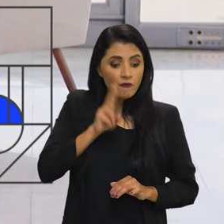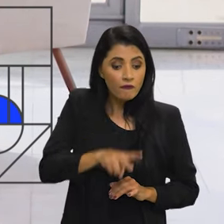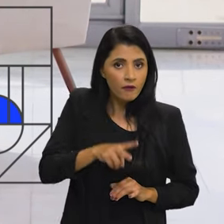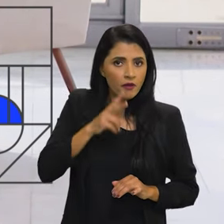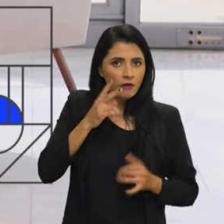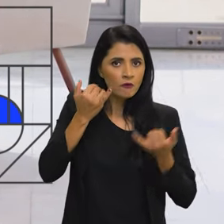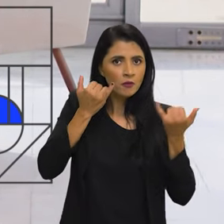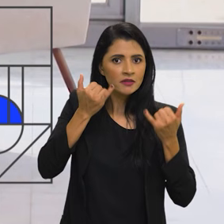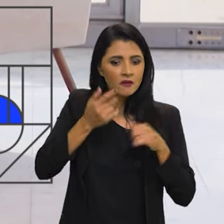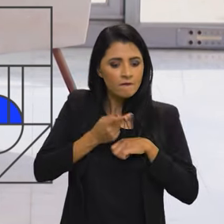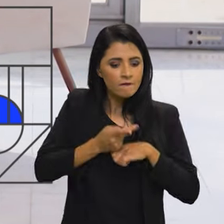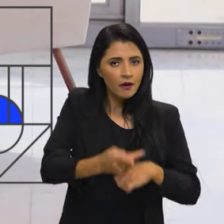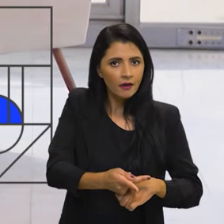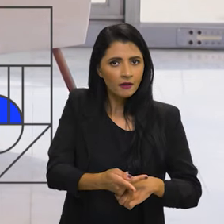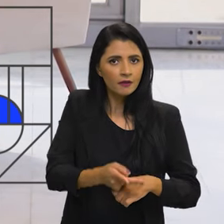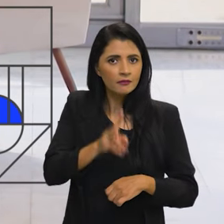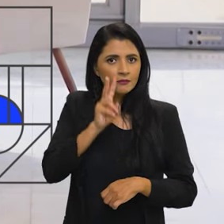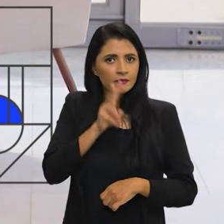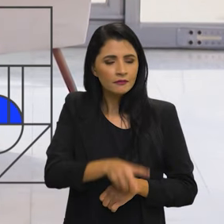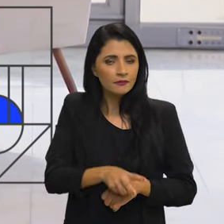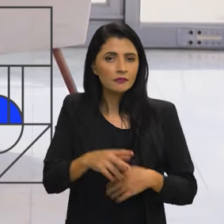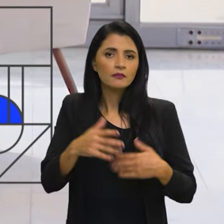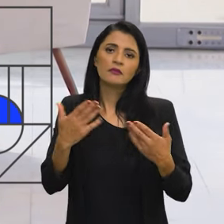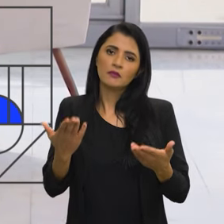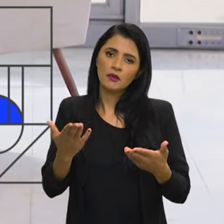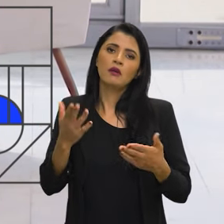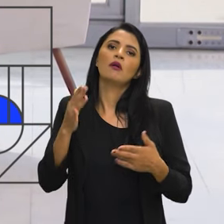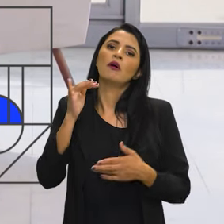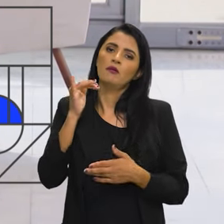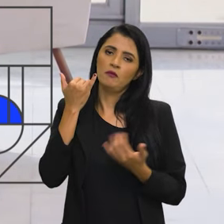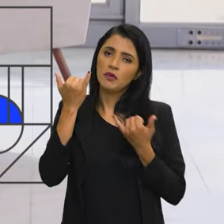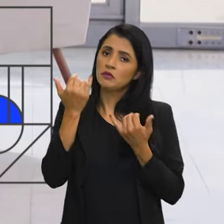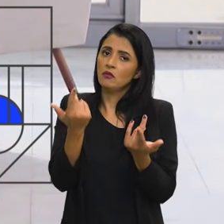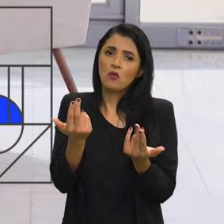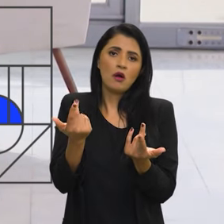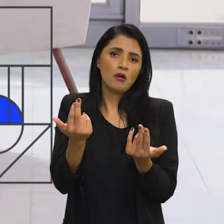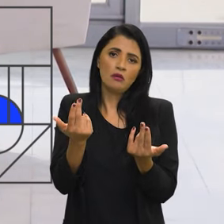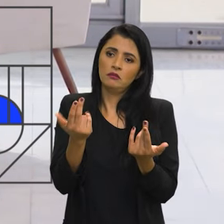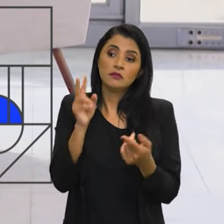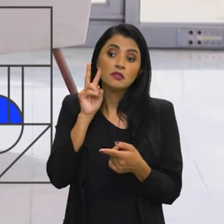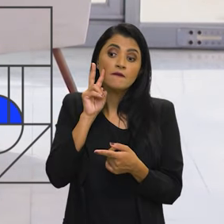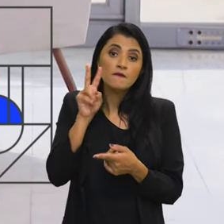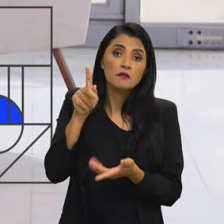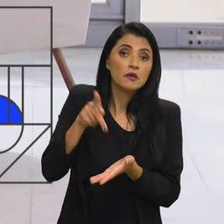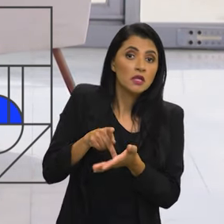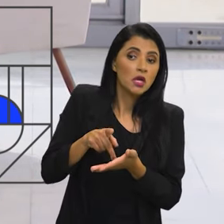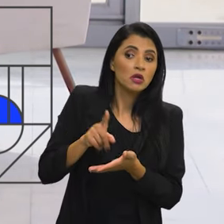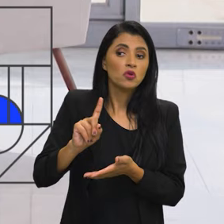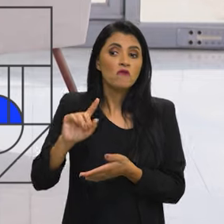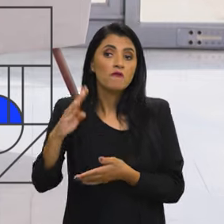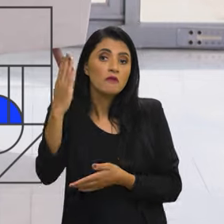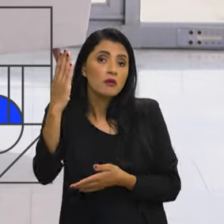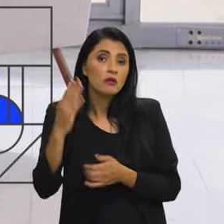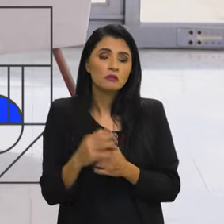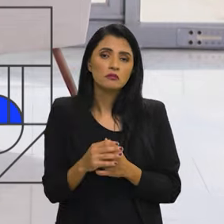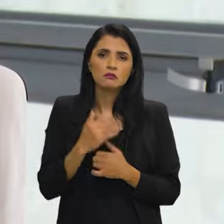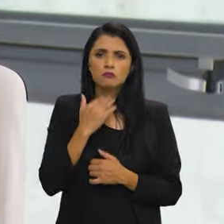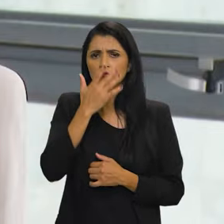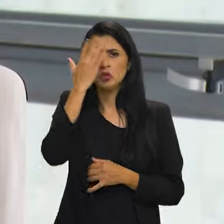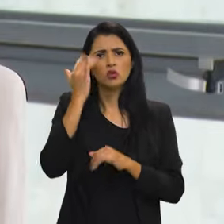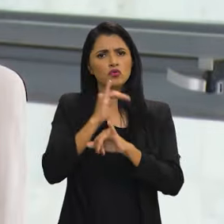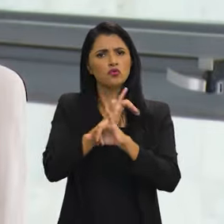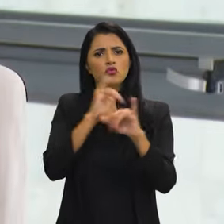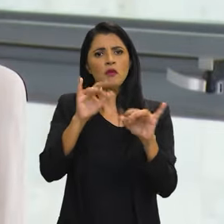checa a informação ela vai atrás a informação precisa ser cuidada sim antes da pessoa divulgar